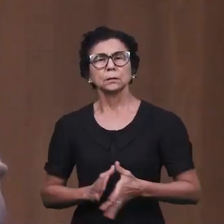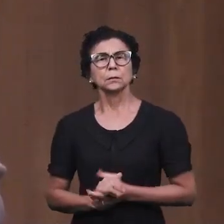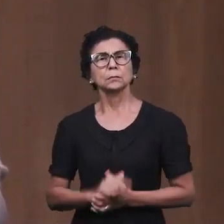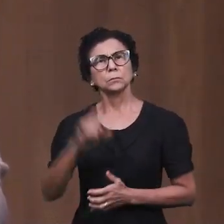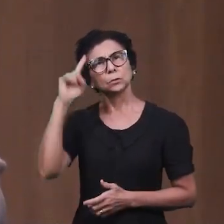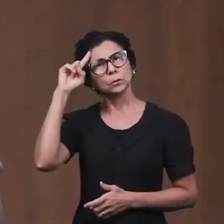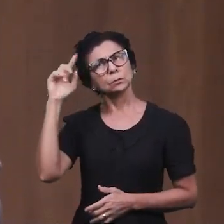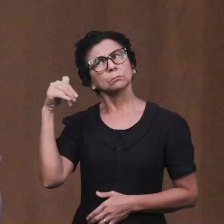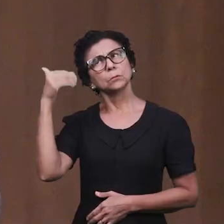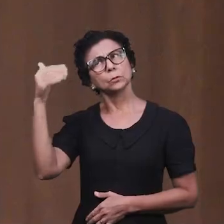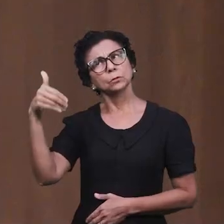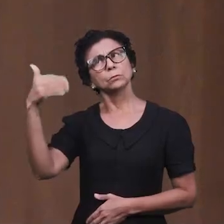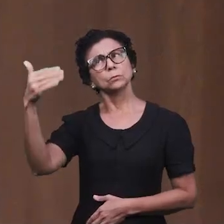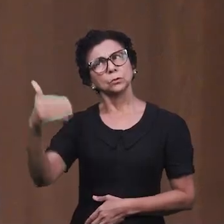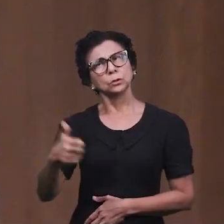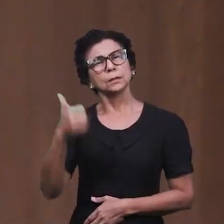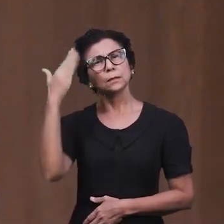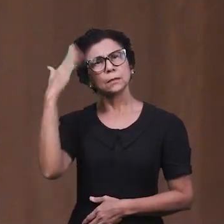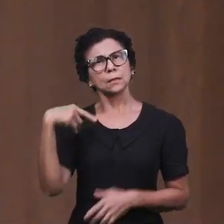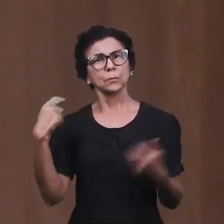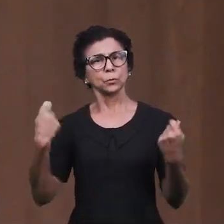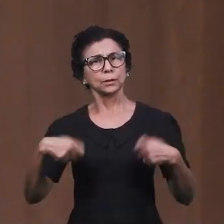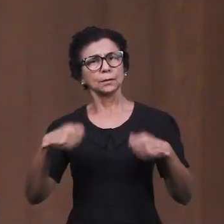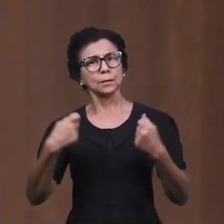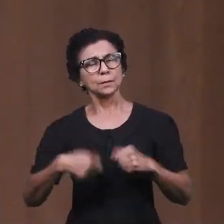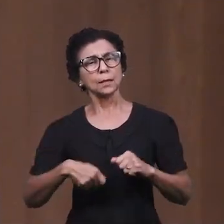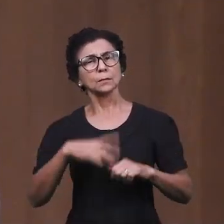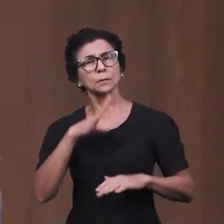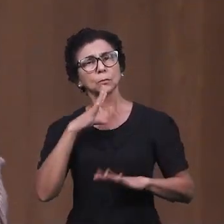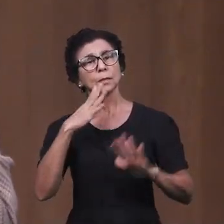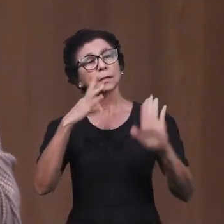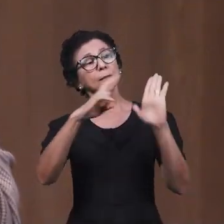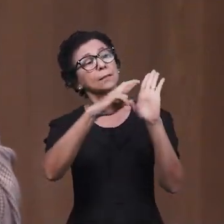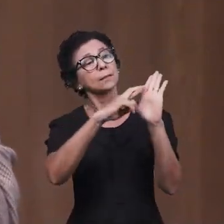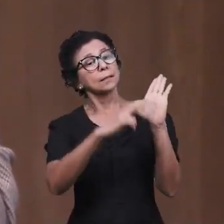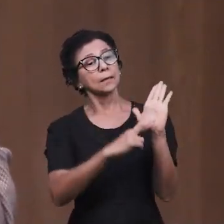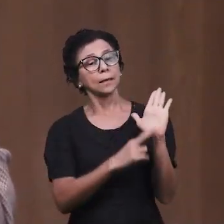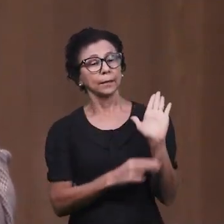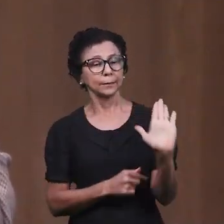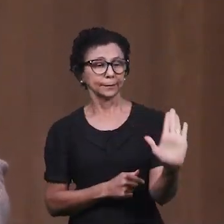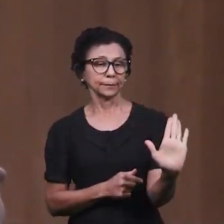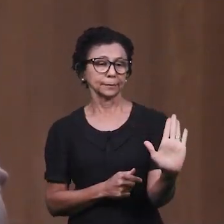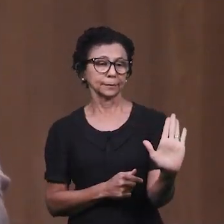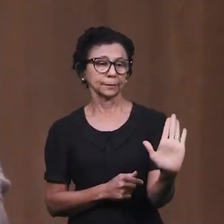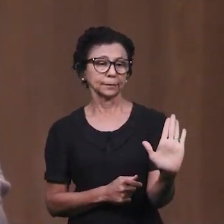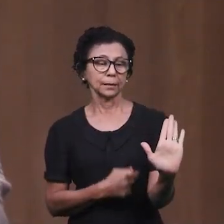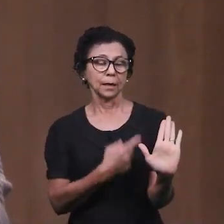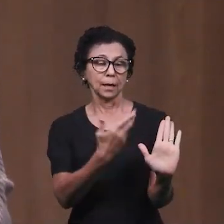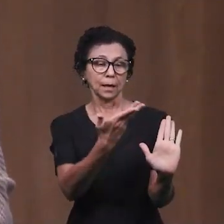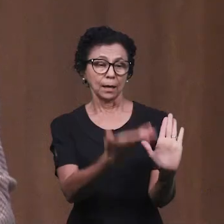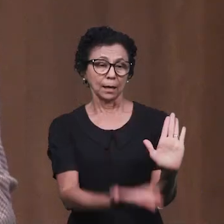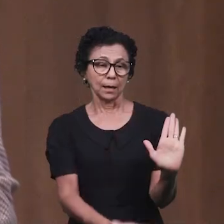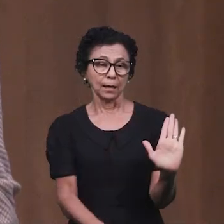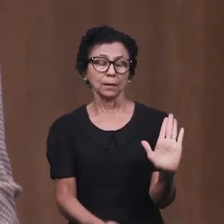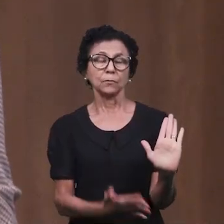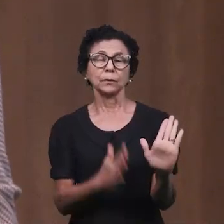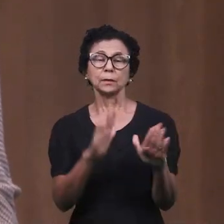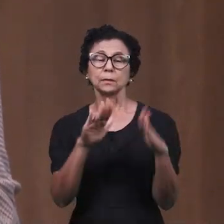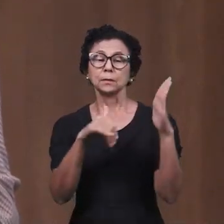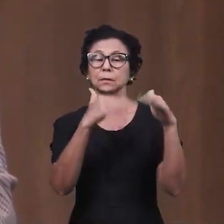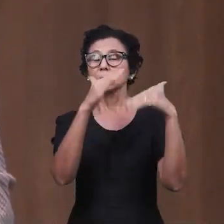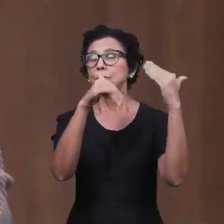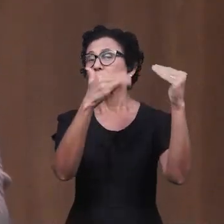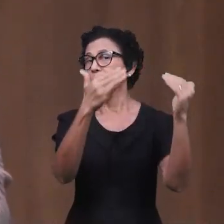você entende o que é necessário para você colocar como regra. Você vai entendendo que o seu filho ele vai